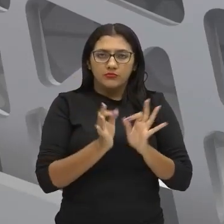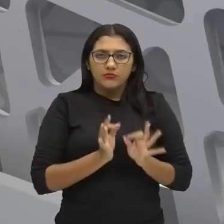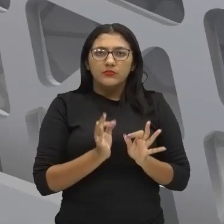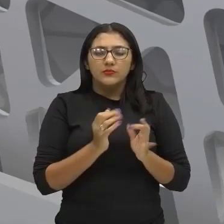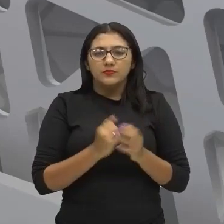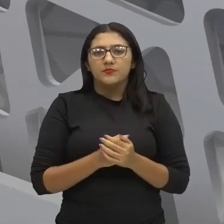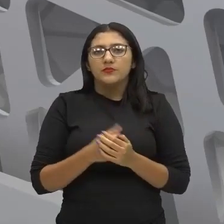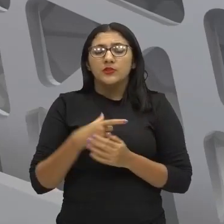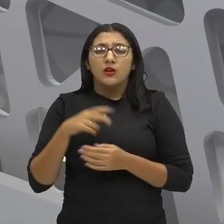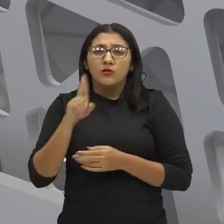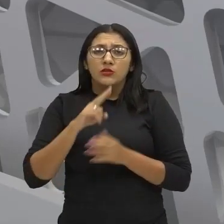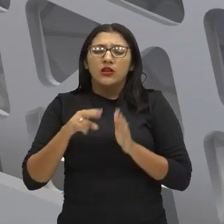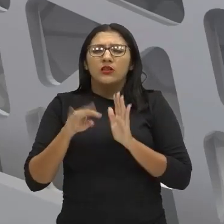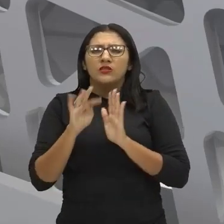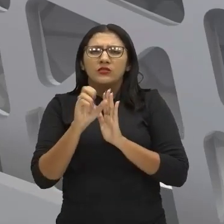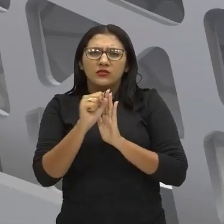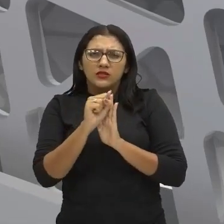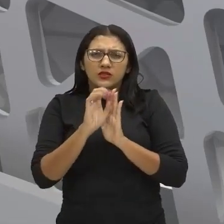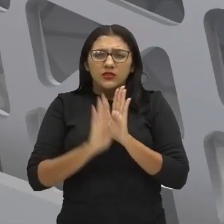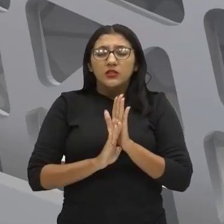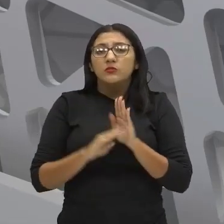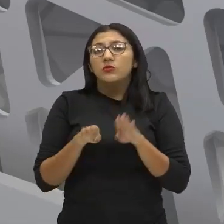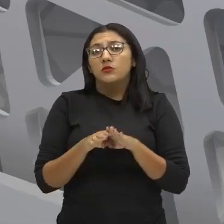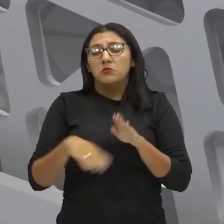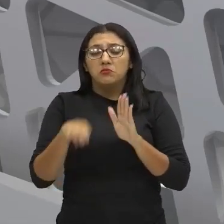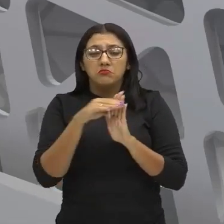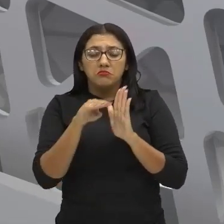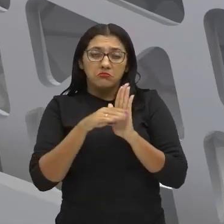são símbolos e regras, ou seja,